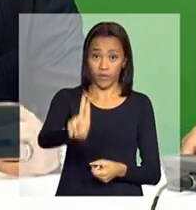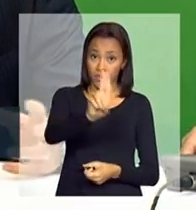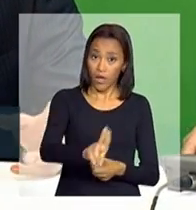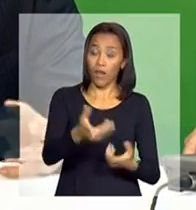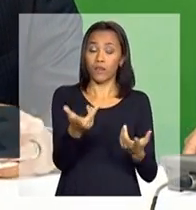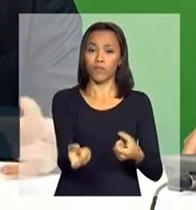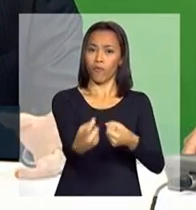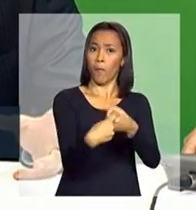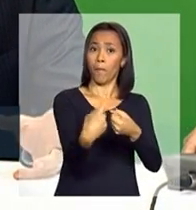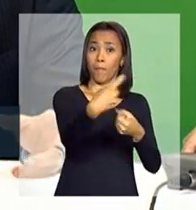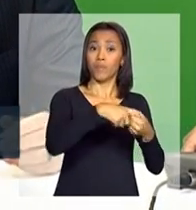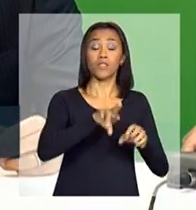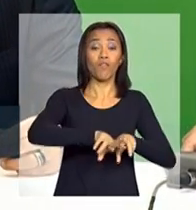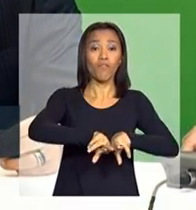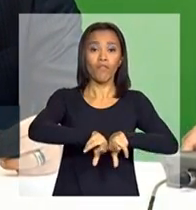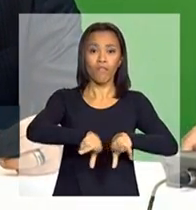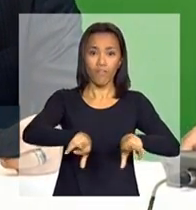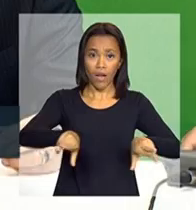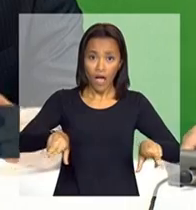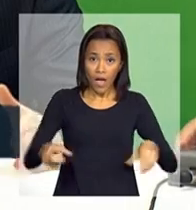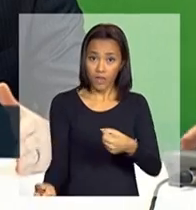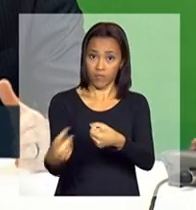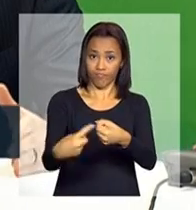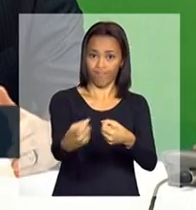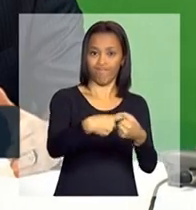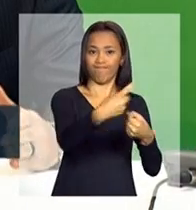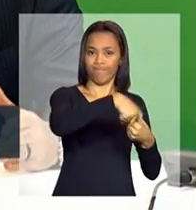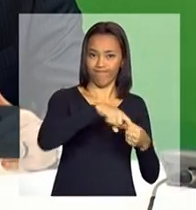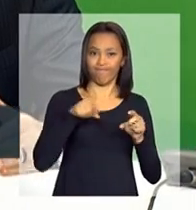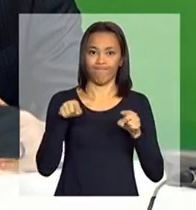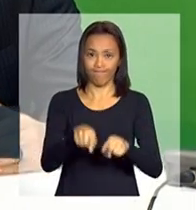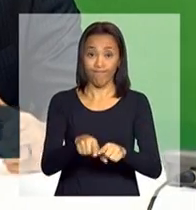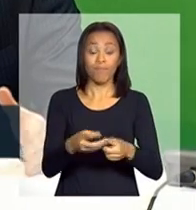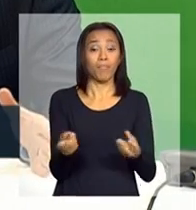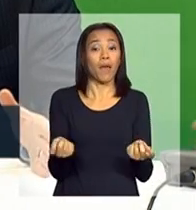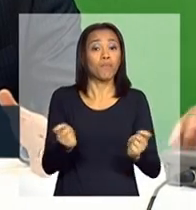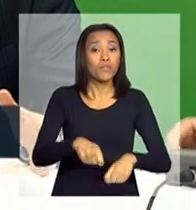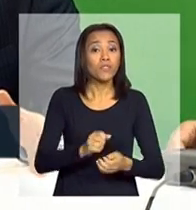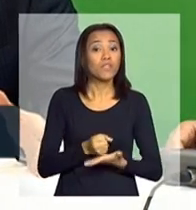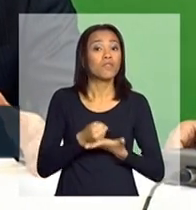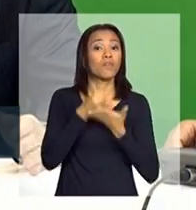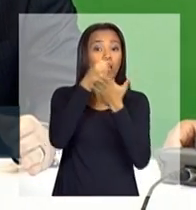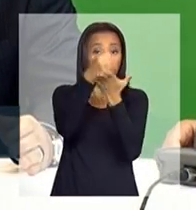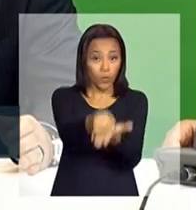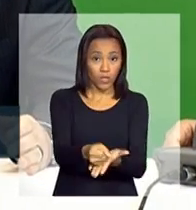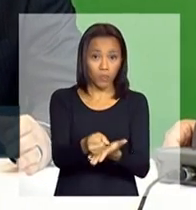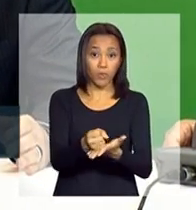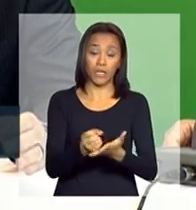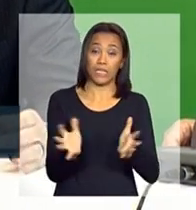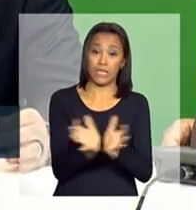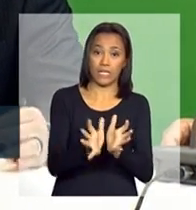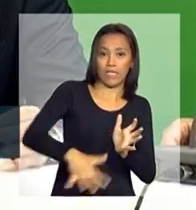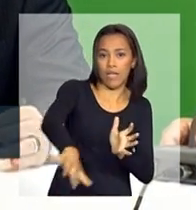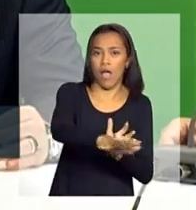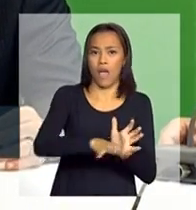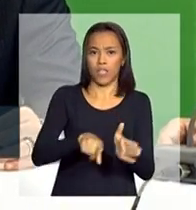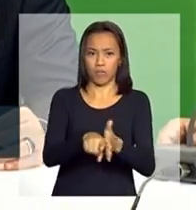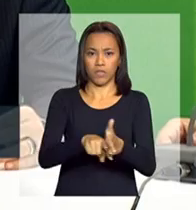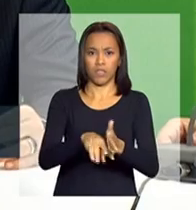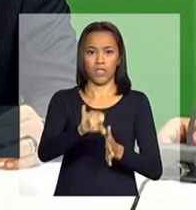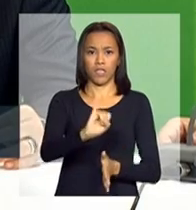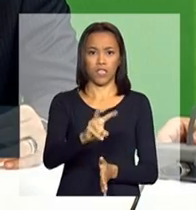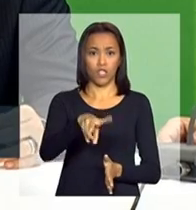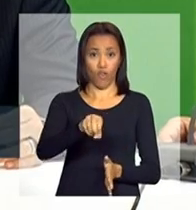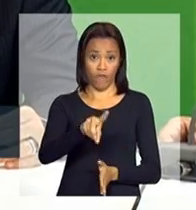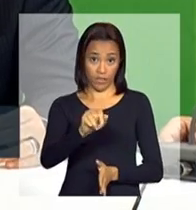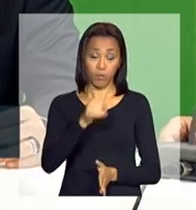ela vai trabalhar com uma rede eh que esteja voltada para atender a demanda de inovação Então as instituições que fizerem